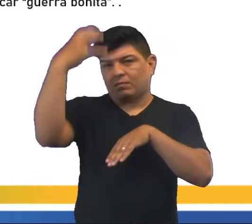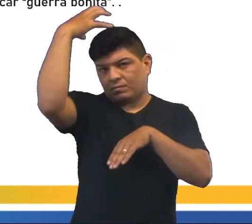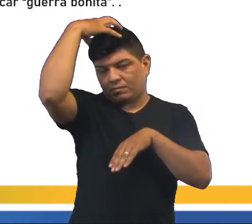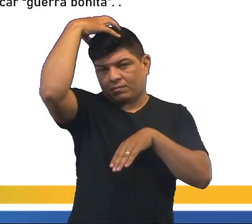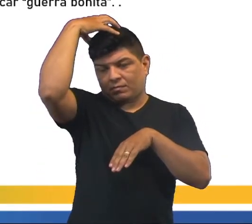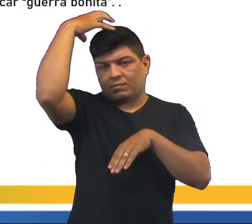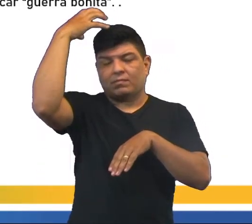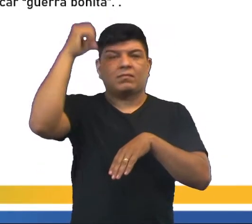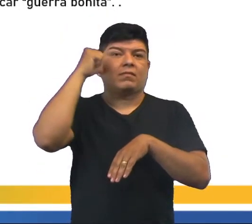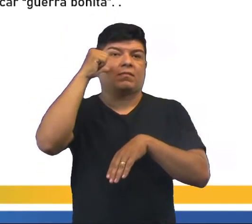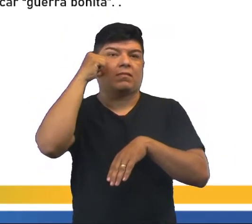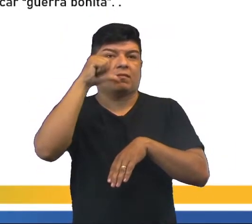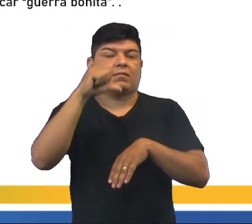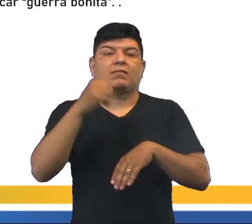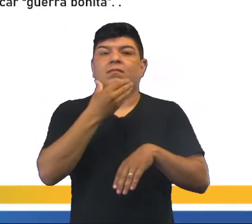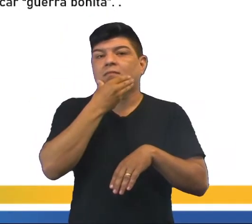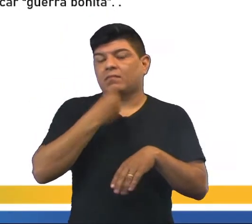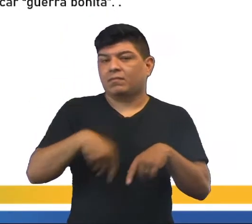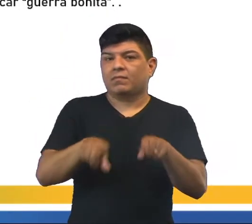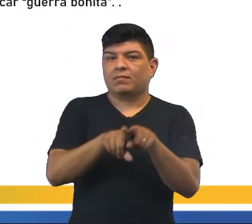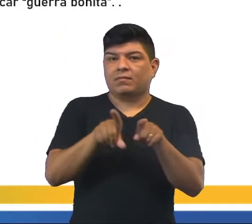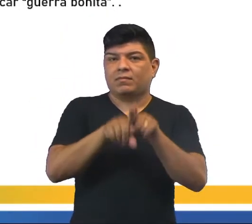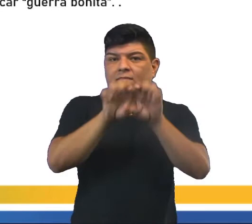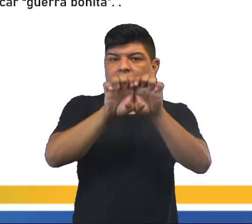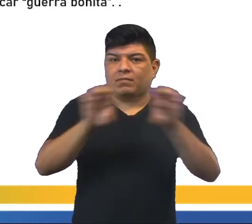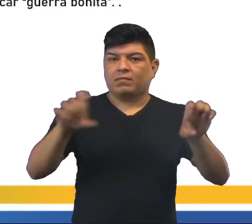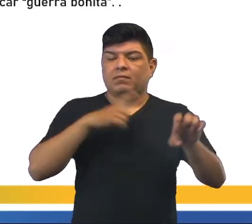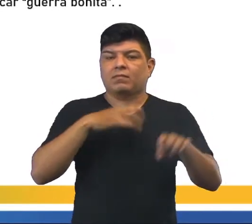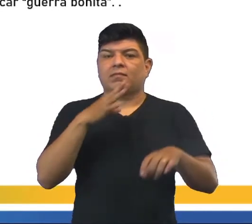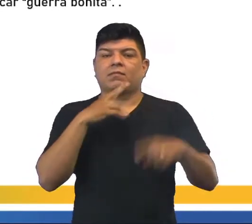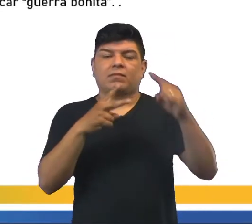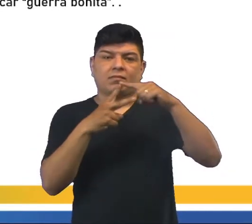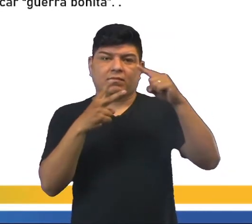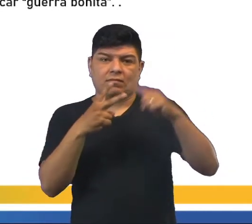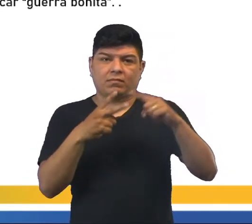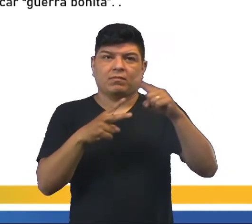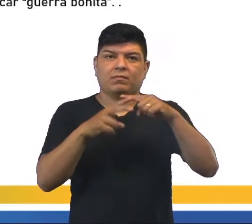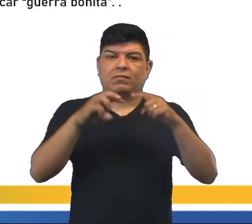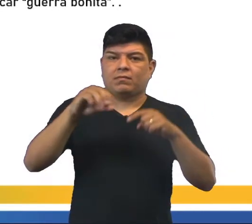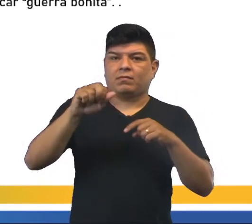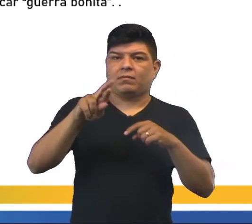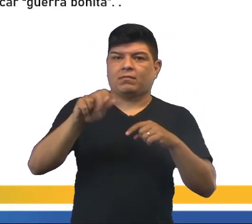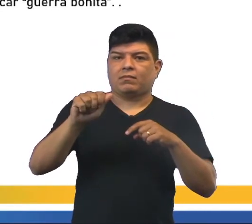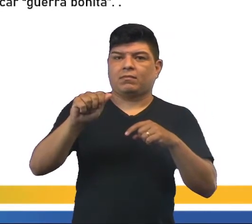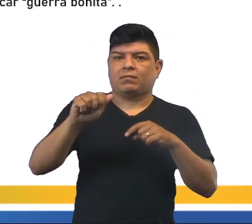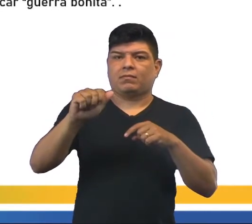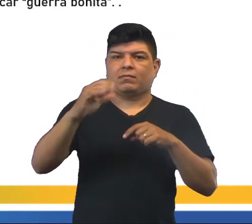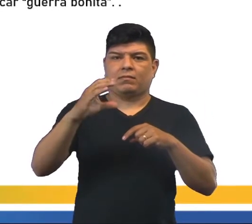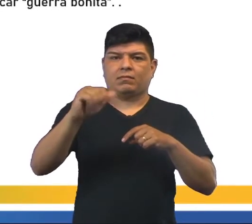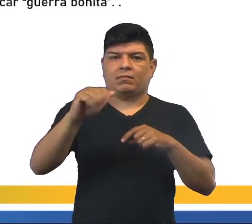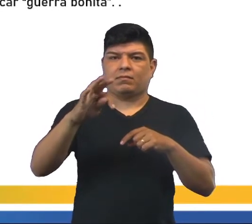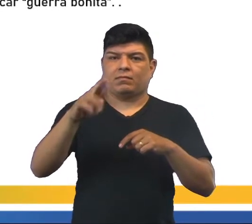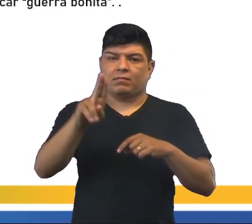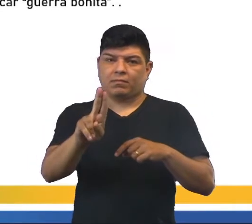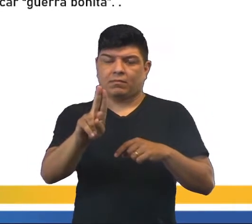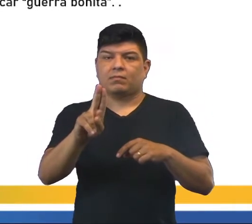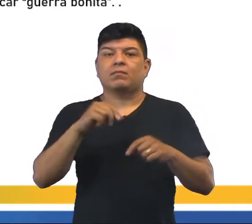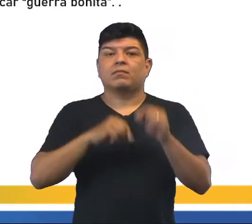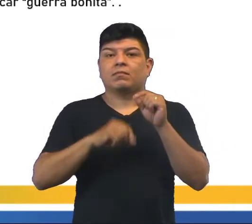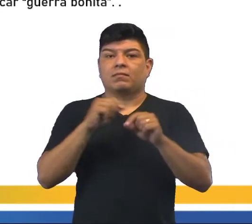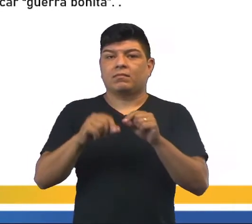personagens em sua estrutura. É conhecido por dois tipos, o maracatu de baque solto, traduzido dos